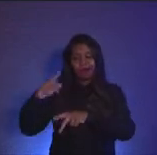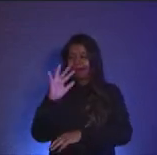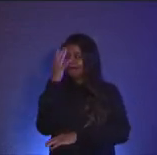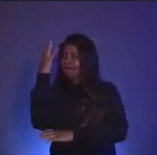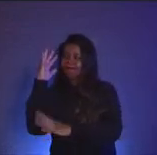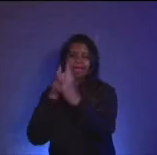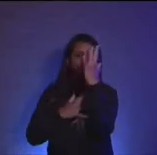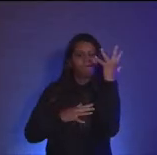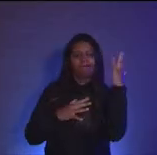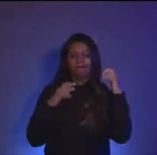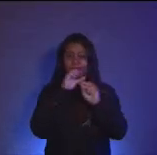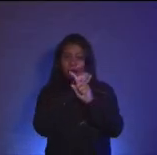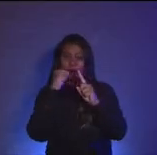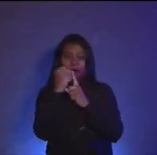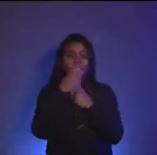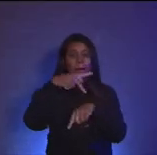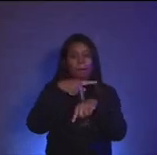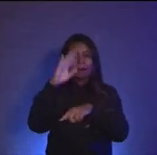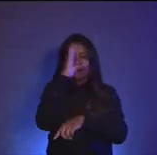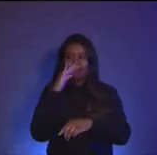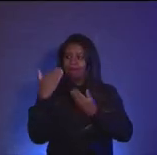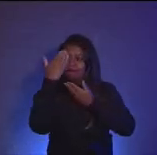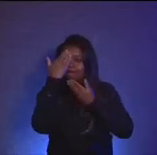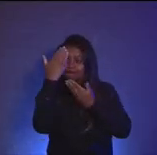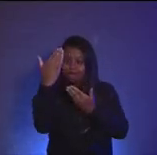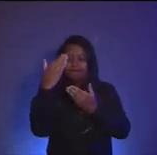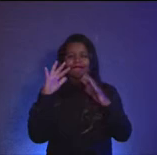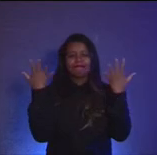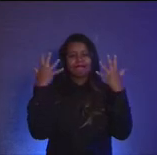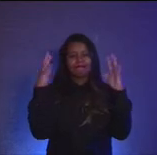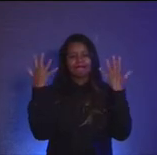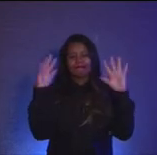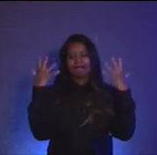sociais no Brasil. Obrigado.